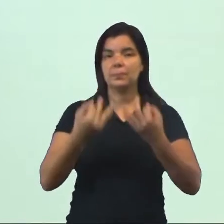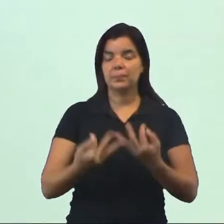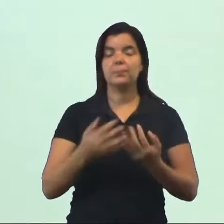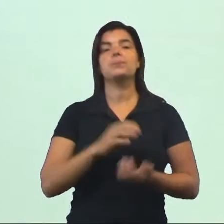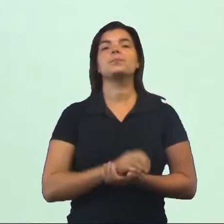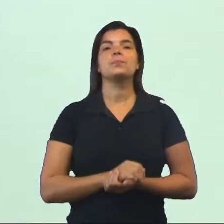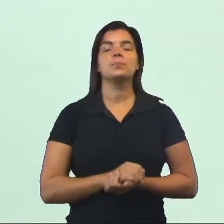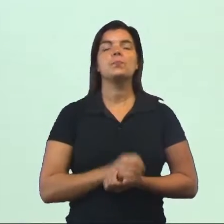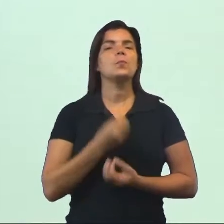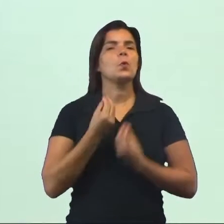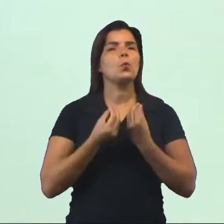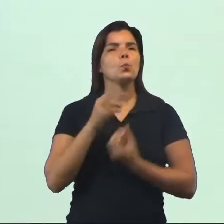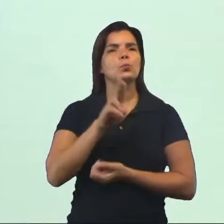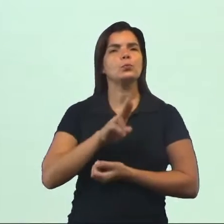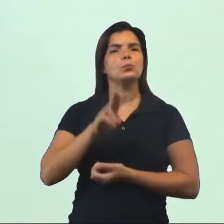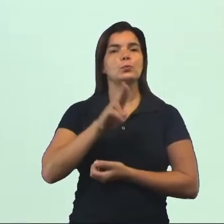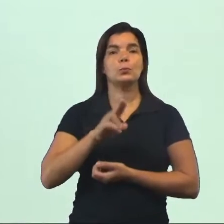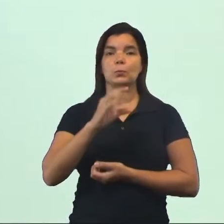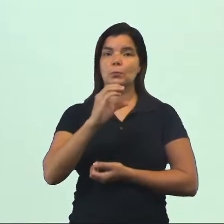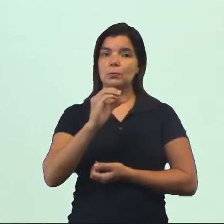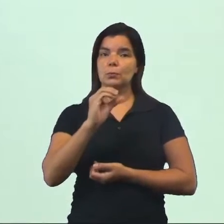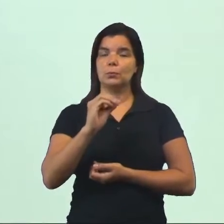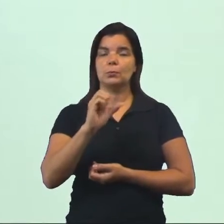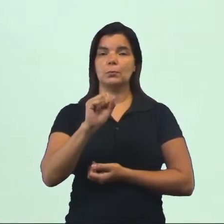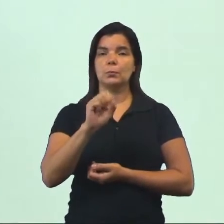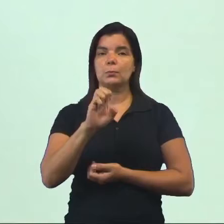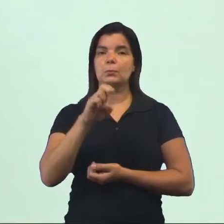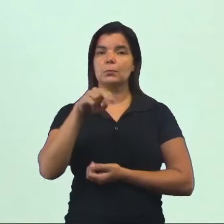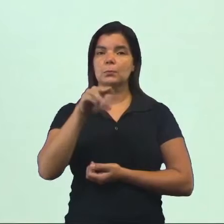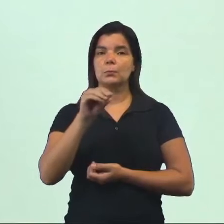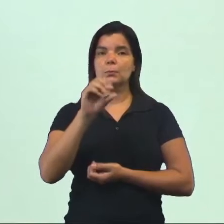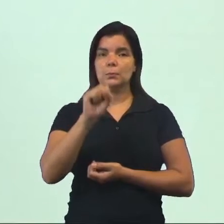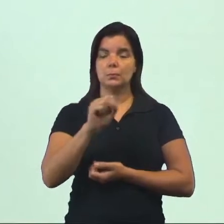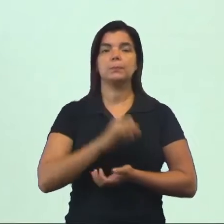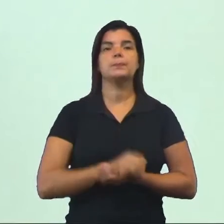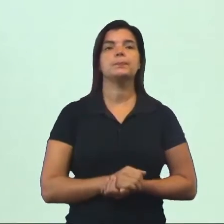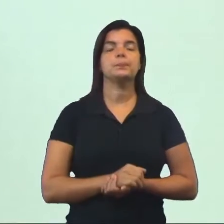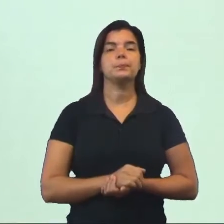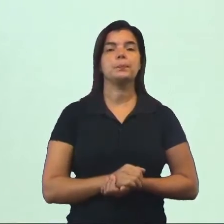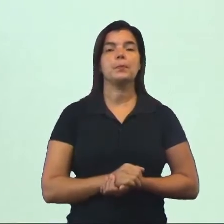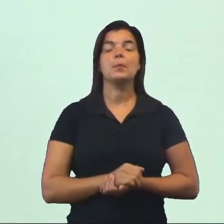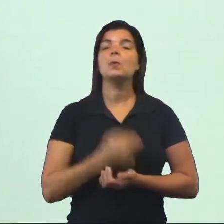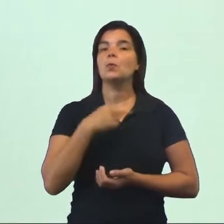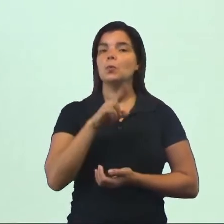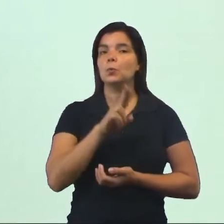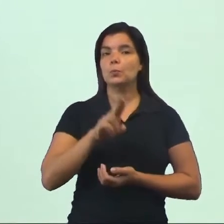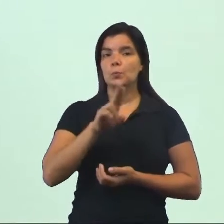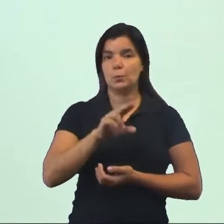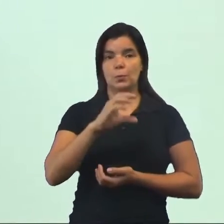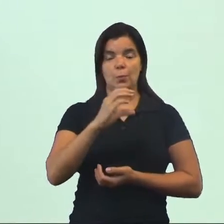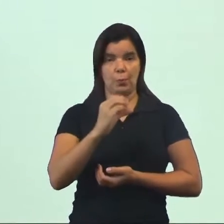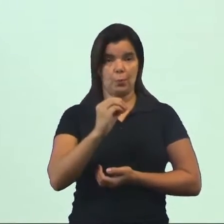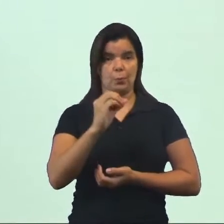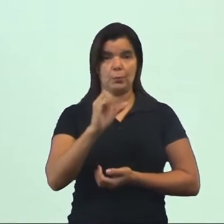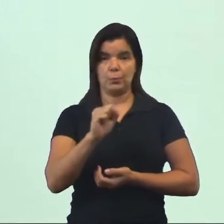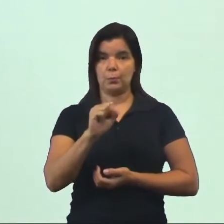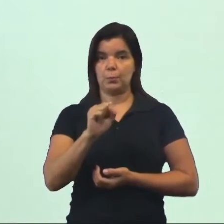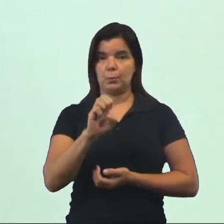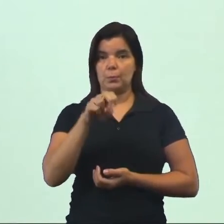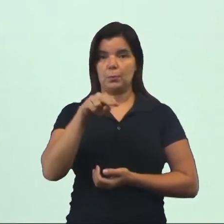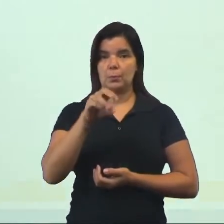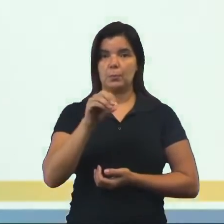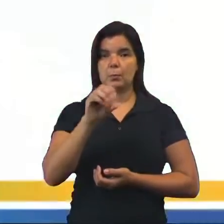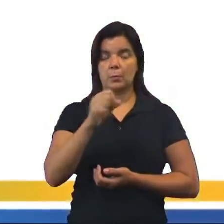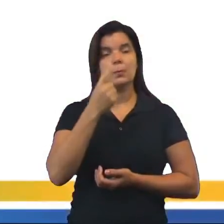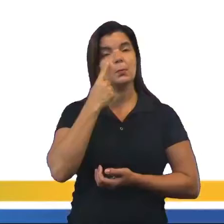falar sobre a lei dos cossenos. Então, olha só, na lei dos cossenos, tá? Como vocês estão